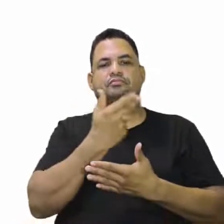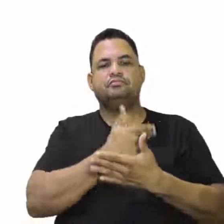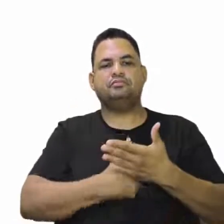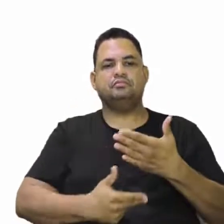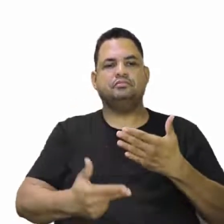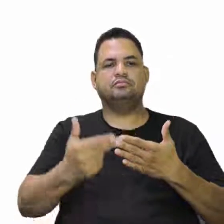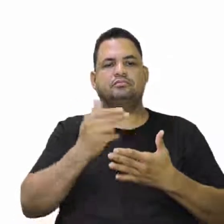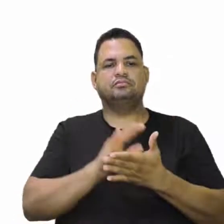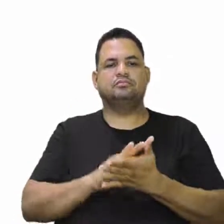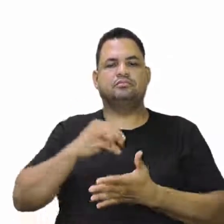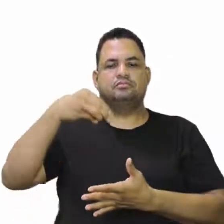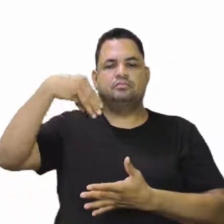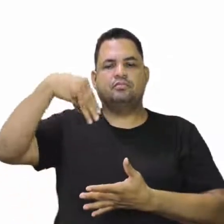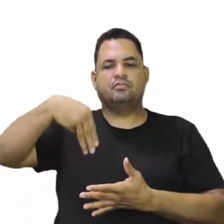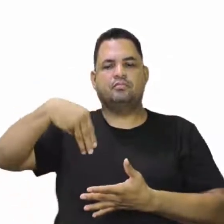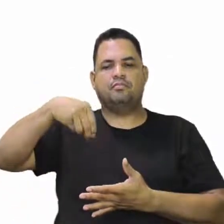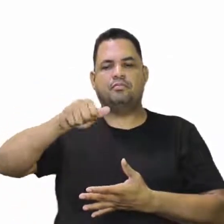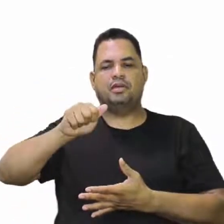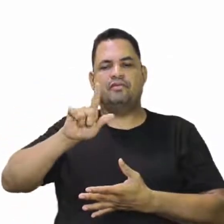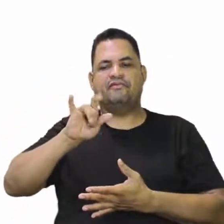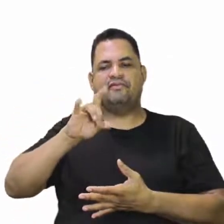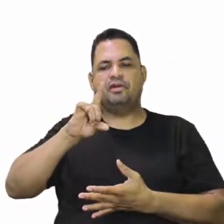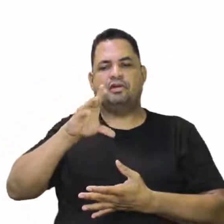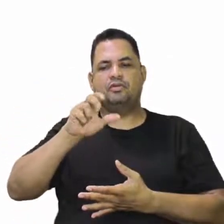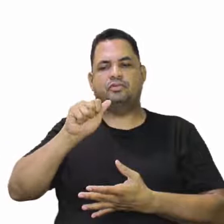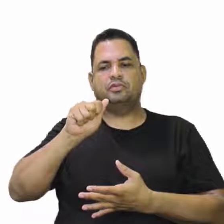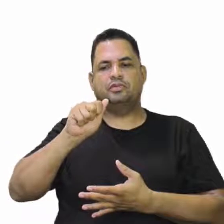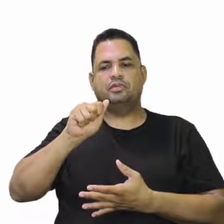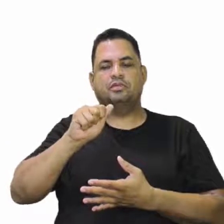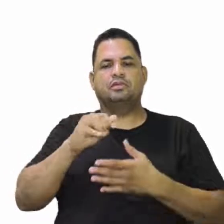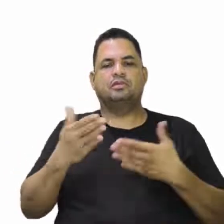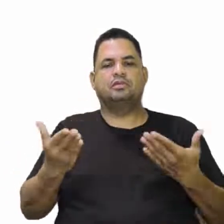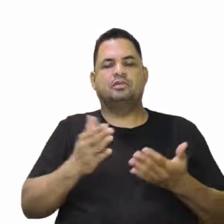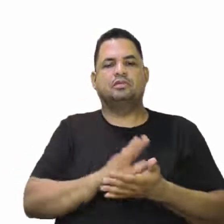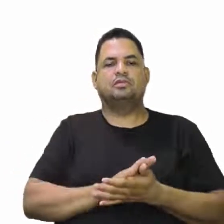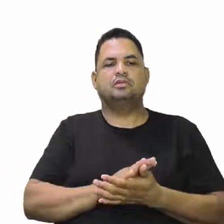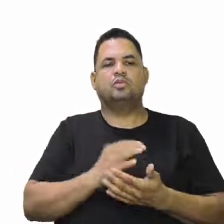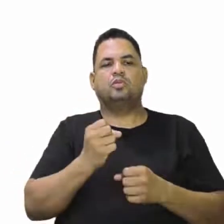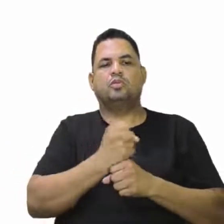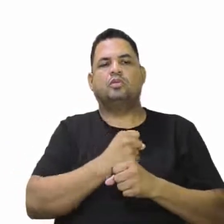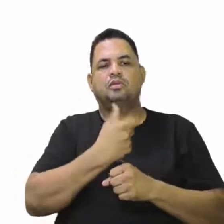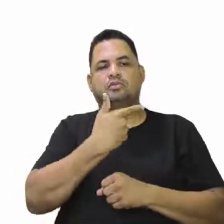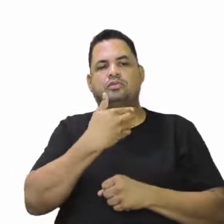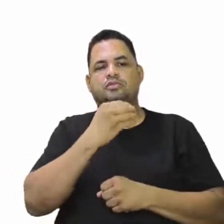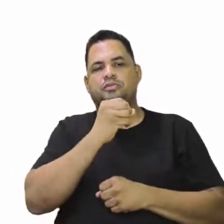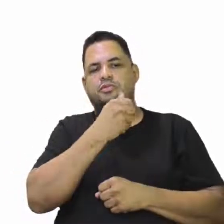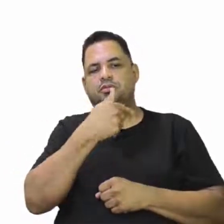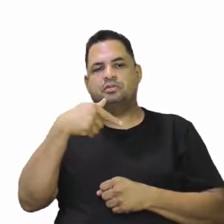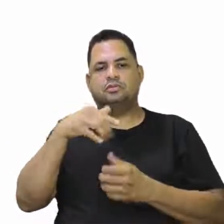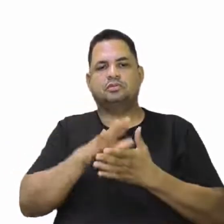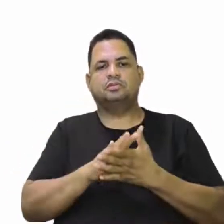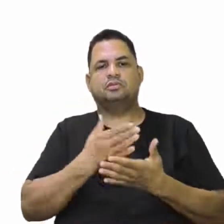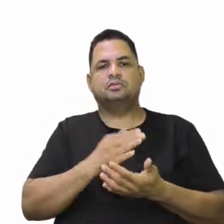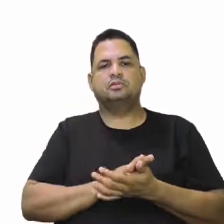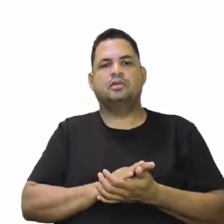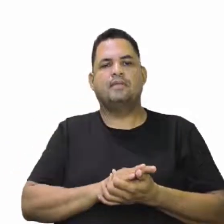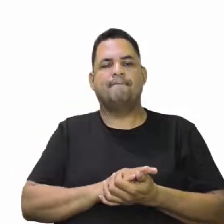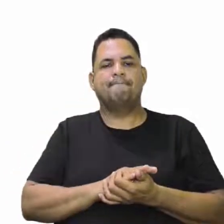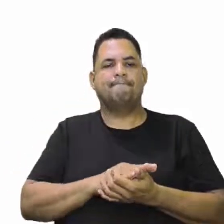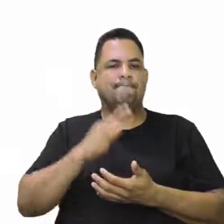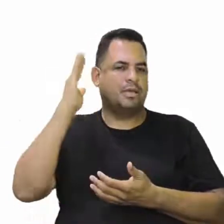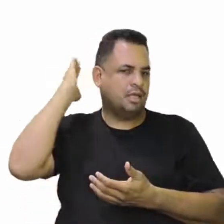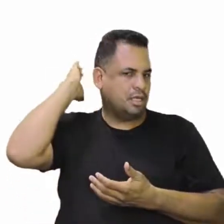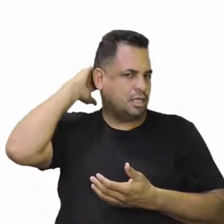a Mafalda, nossa querida Mafalda. Lá de 2017, da PUC do Paraná. Isso